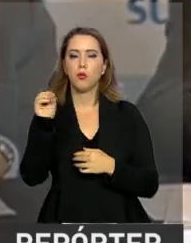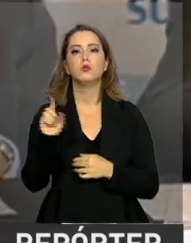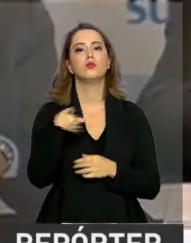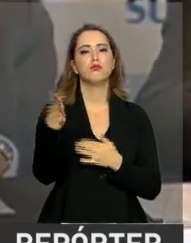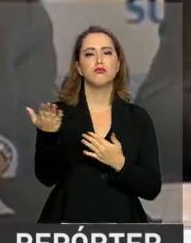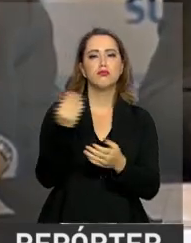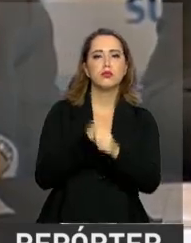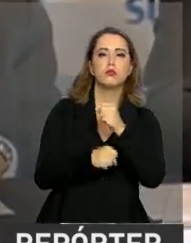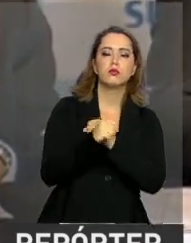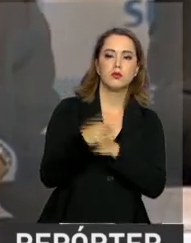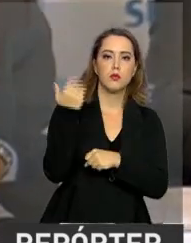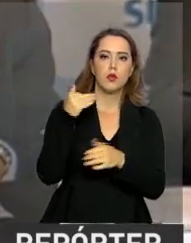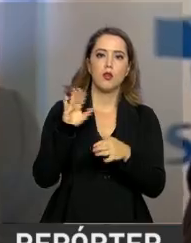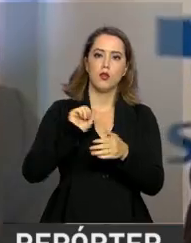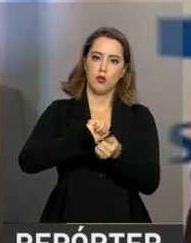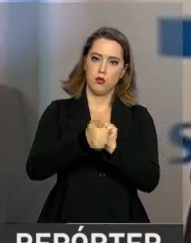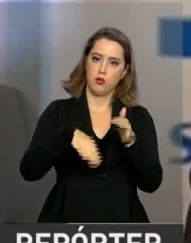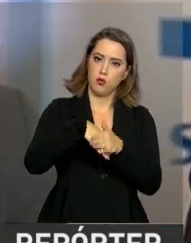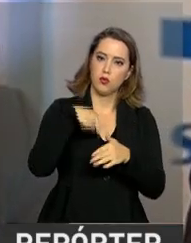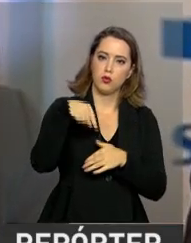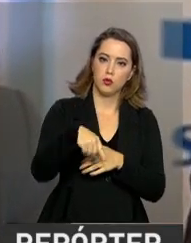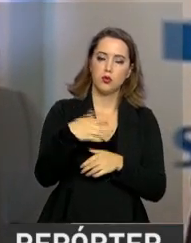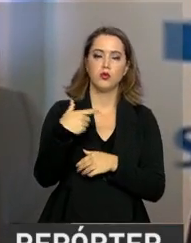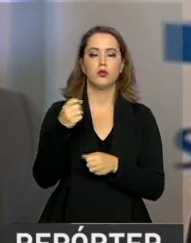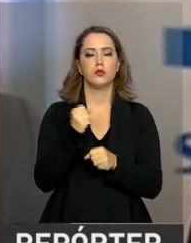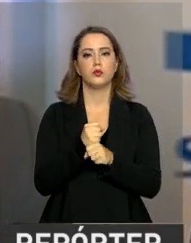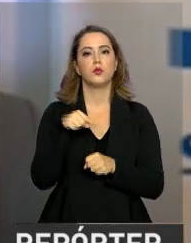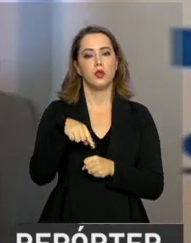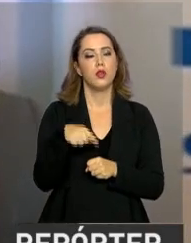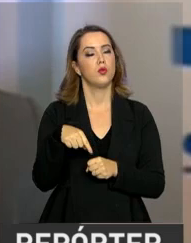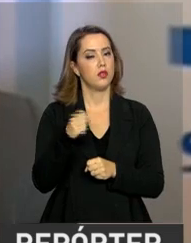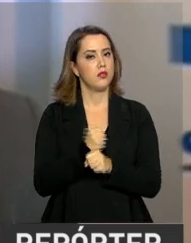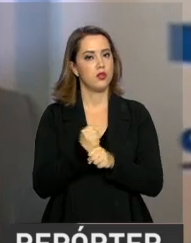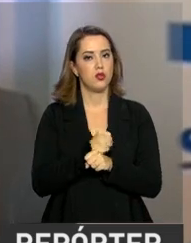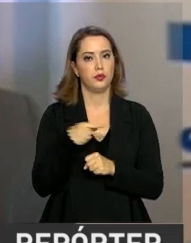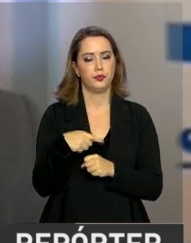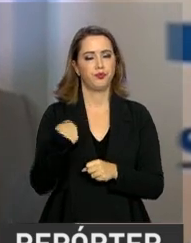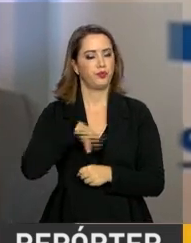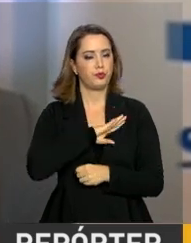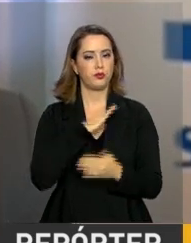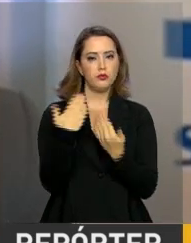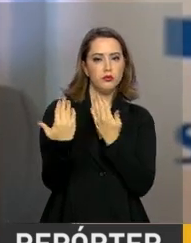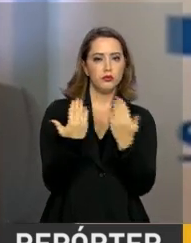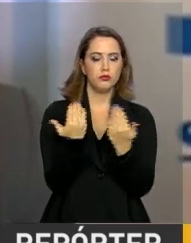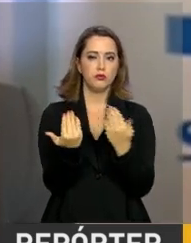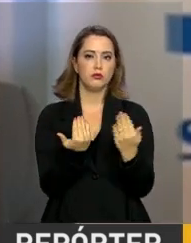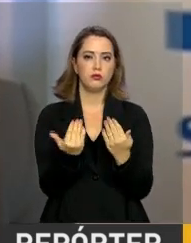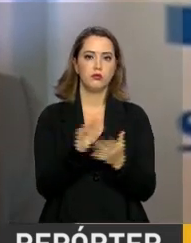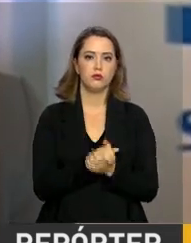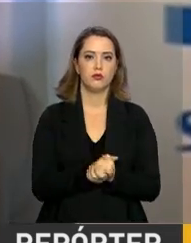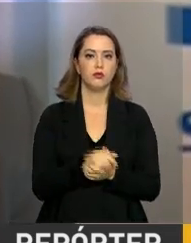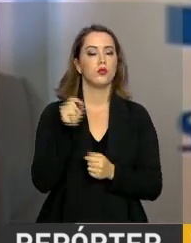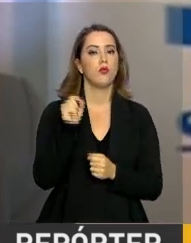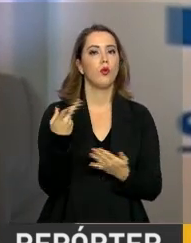de 2014 com o que é esperado para o evento deste ano. Nós fazemos uma comparação com